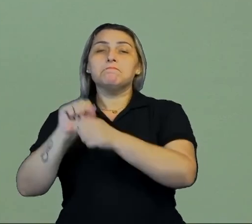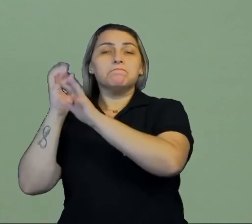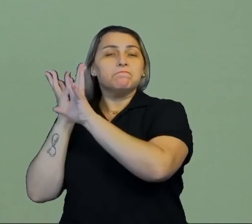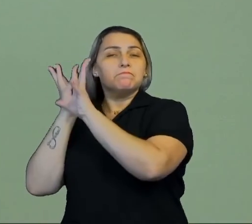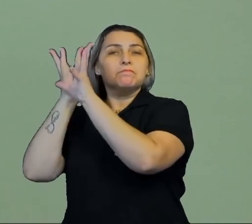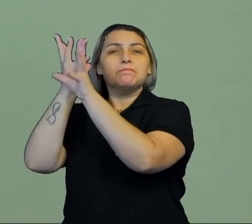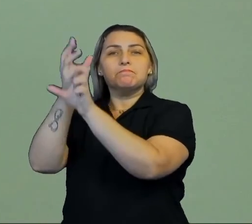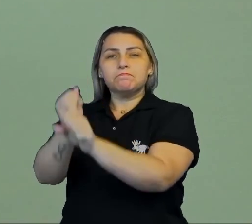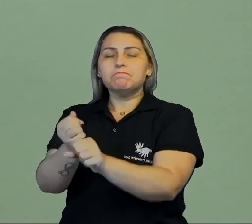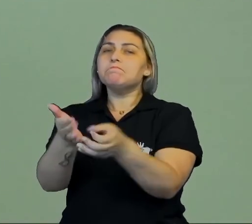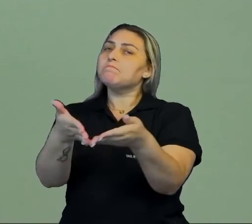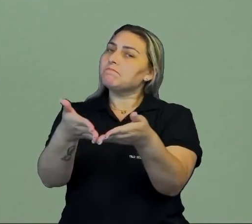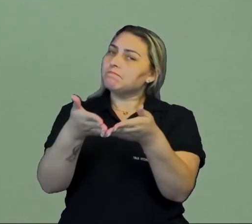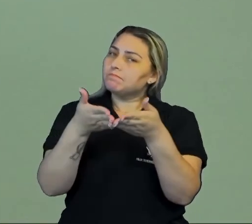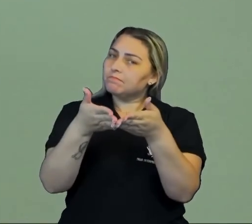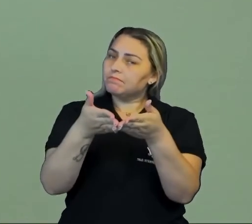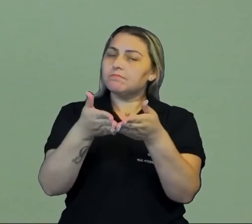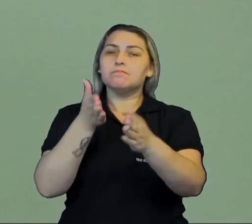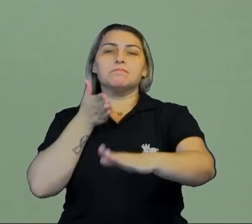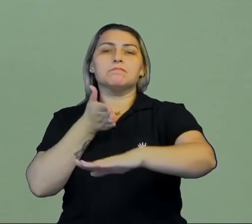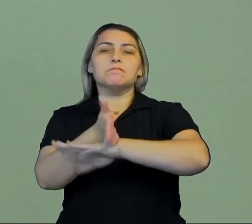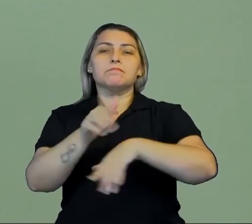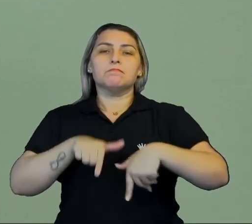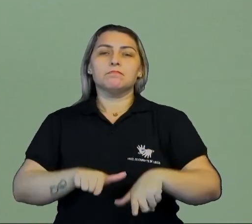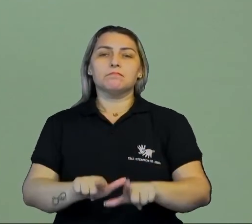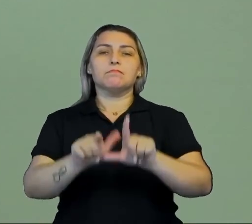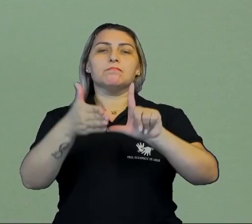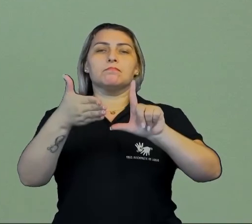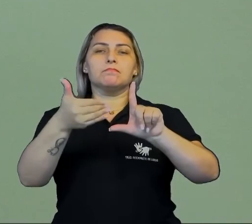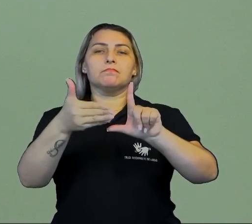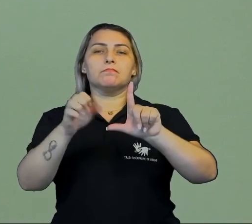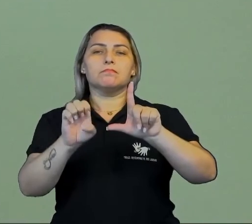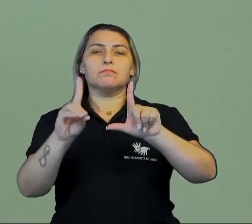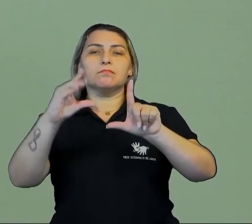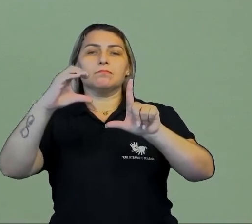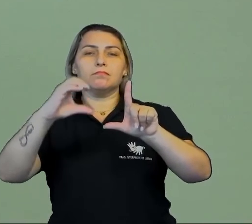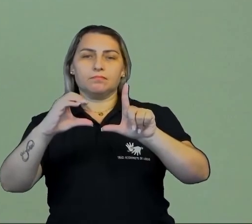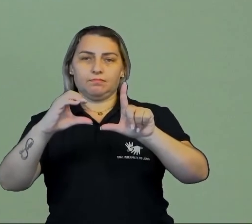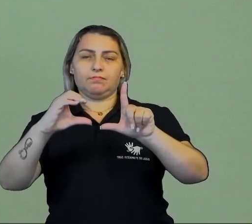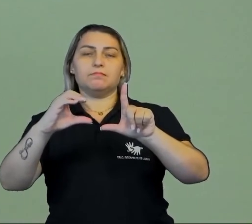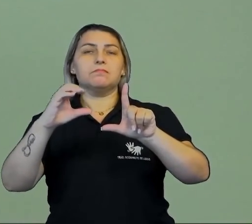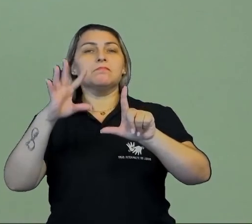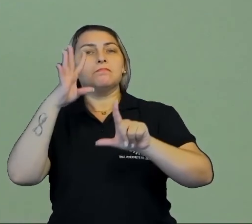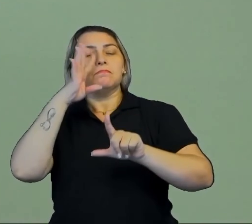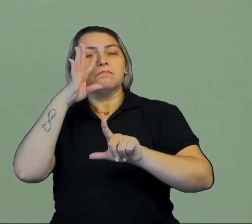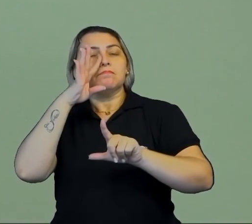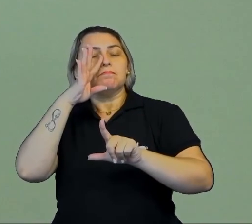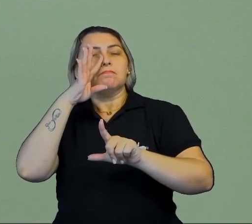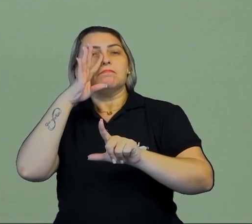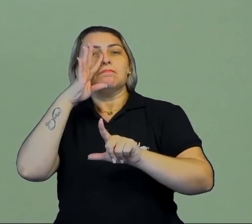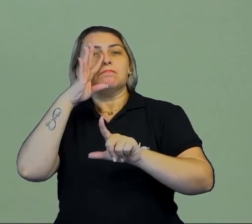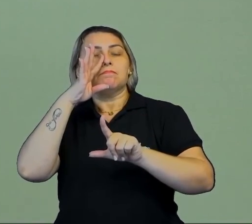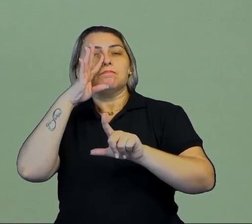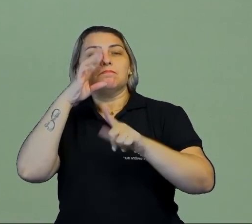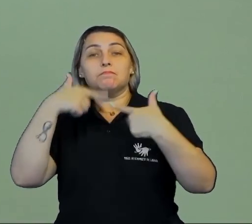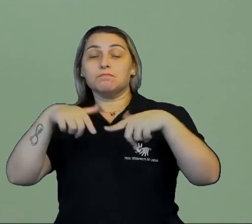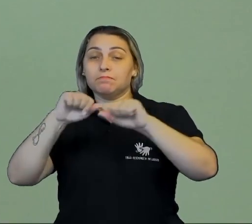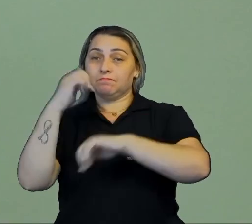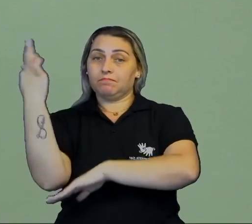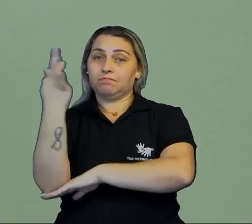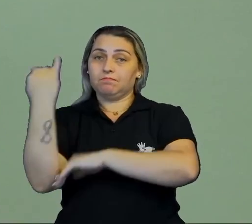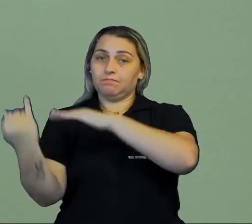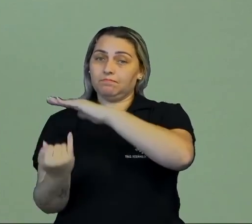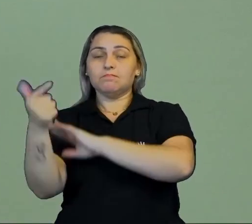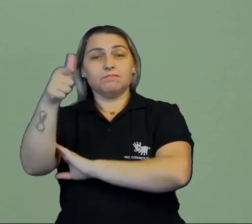uma revisão, por gentileza, acesse a nossa plataforma Eduque, assista a aula de linguagem formal e informal